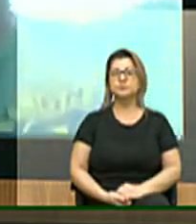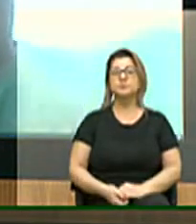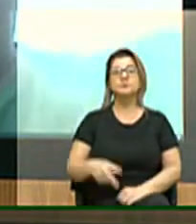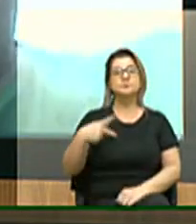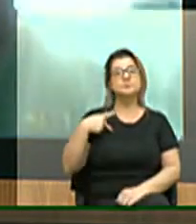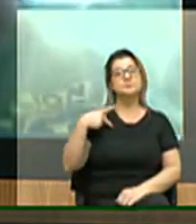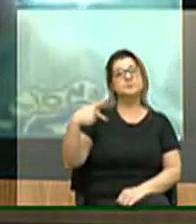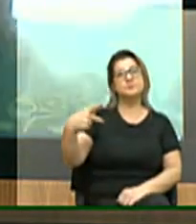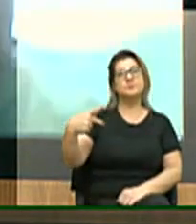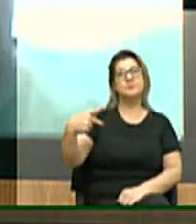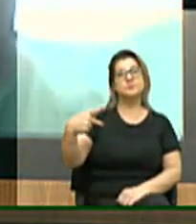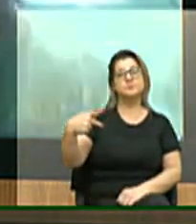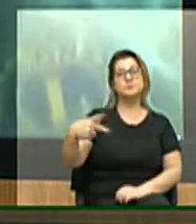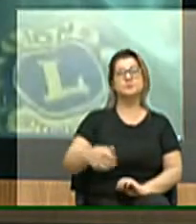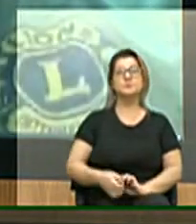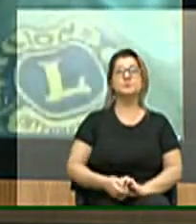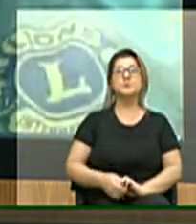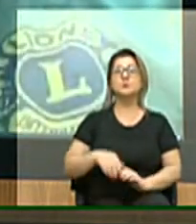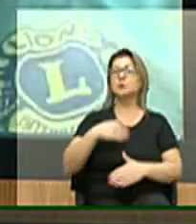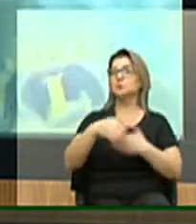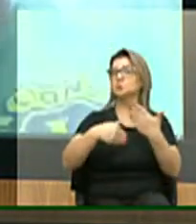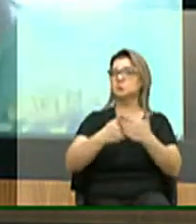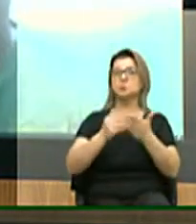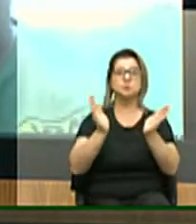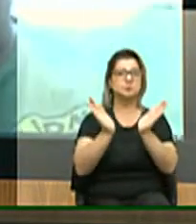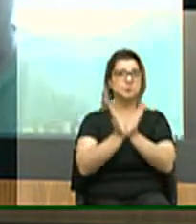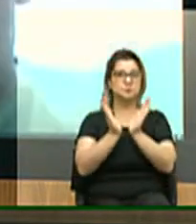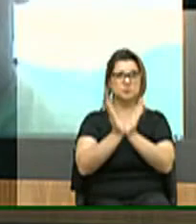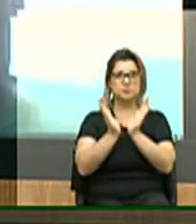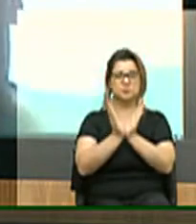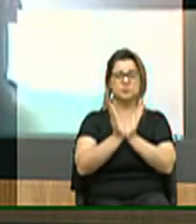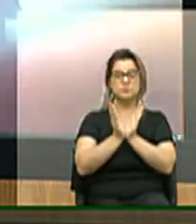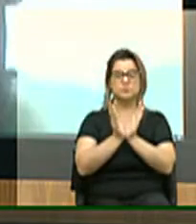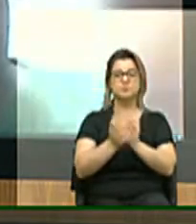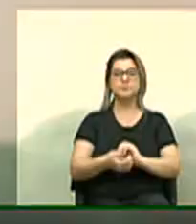Presidente, caro presidente, todos os colegas,